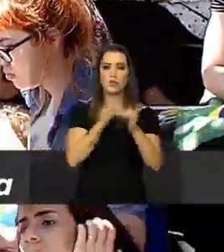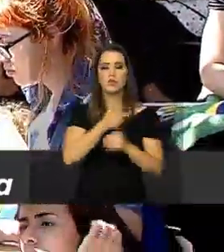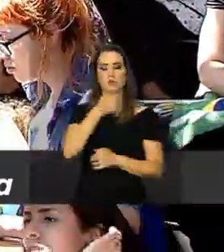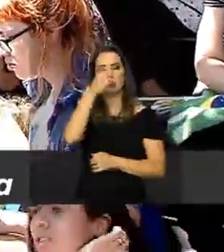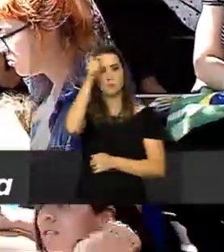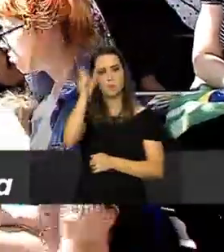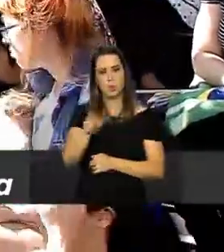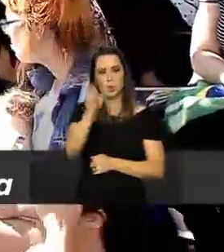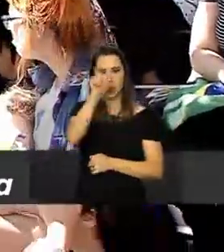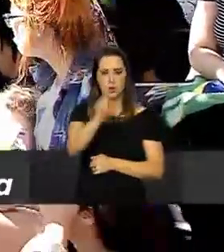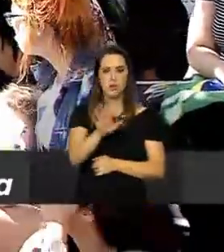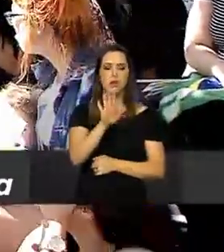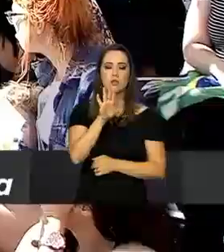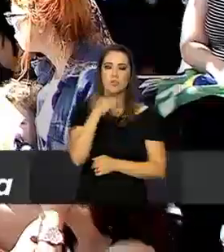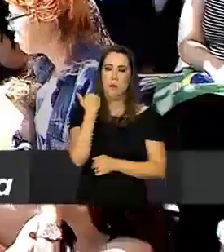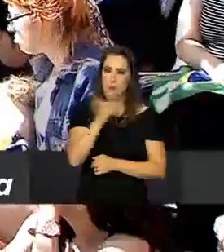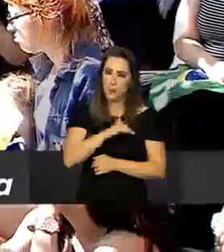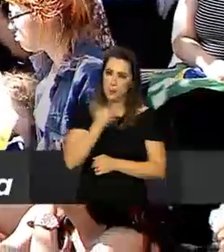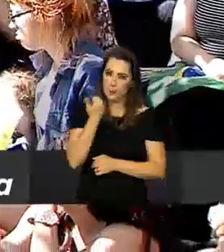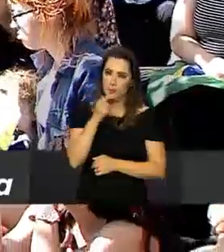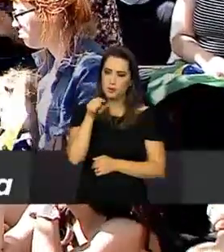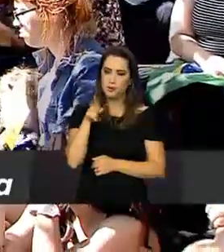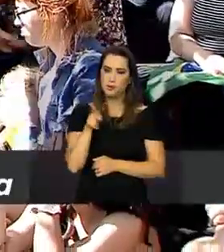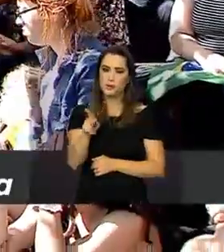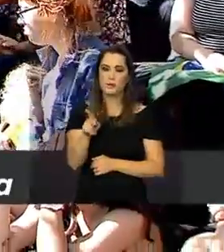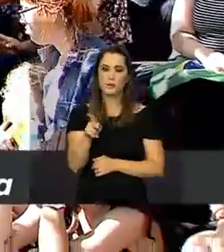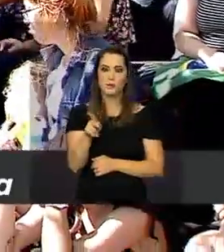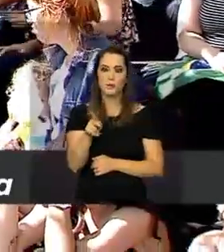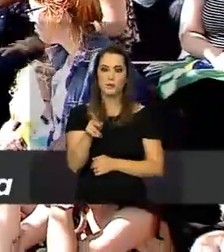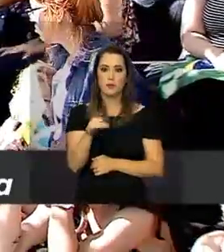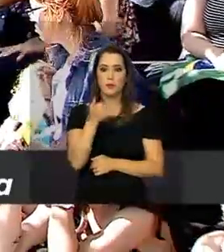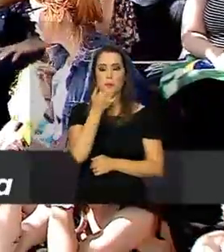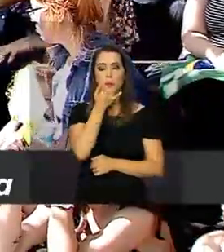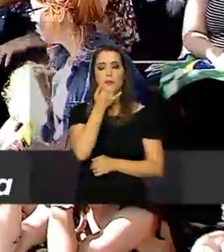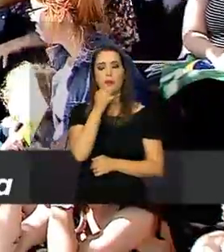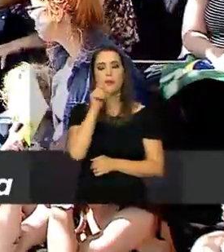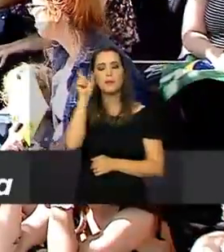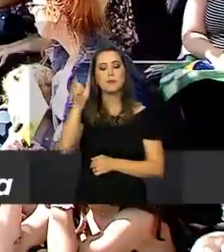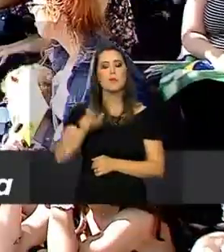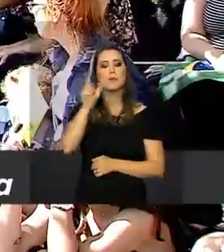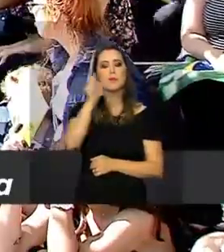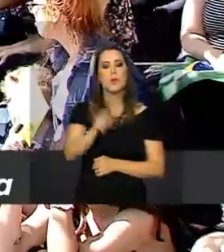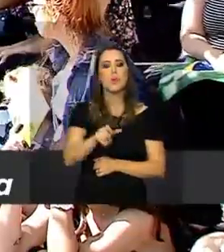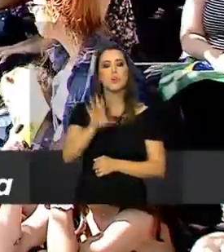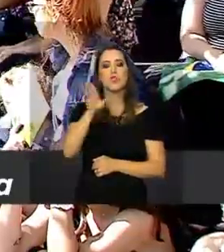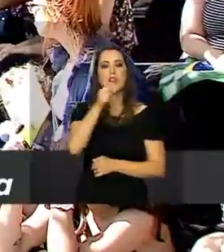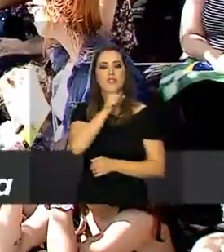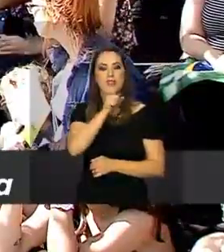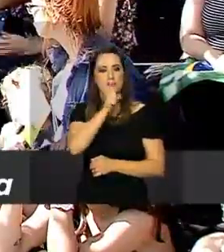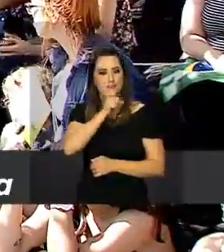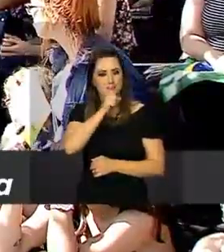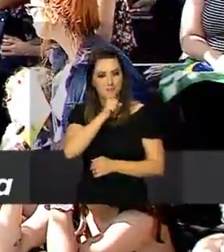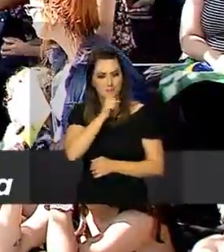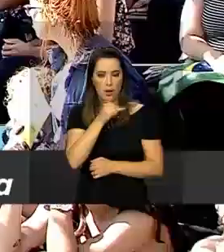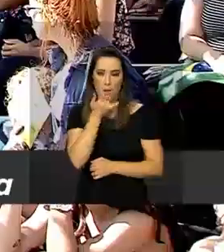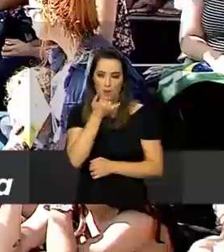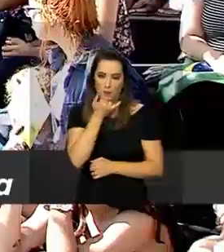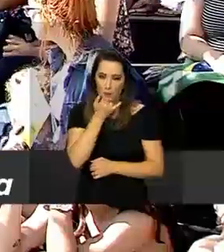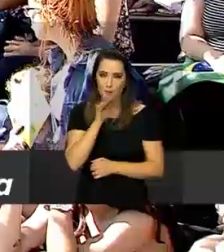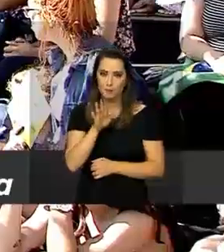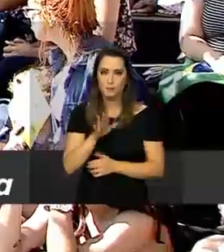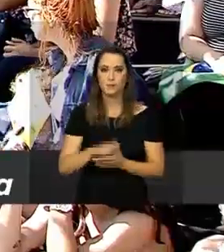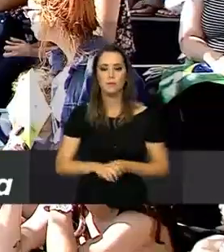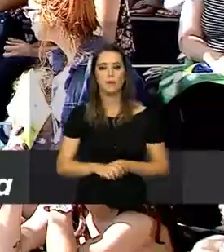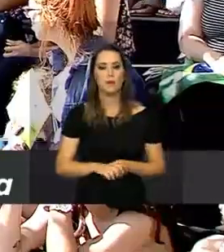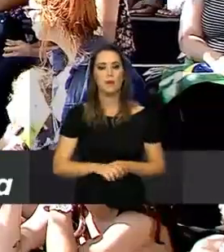ex-combatentes. Claro, pela idade, eles sempre desfilam motorizados. Está certo. Olha o público aí enchendo as arquibancadas